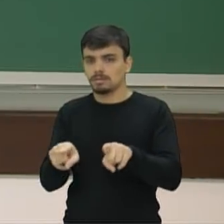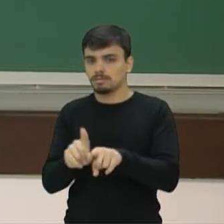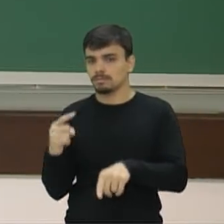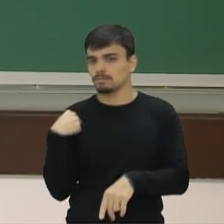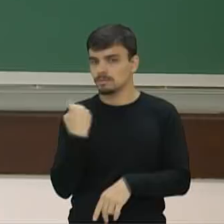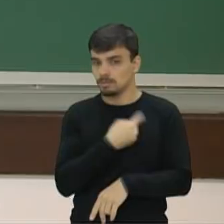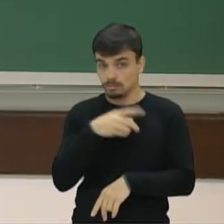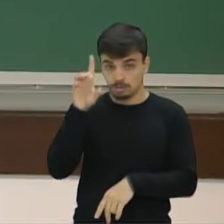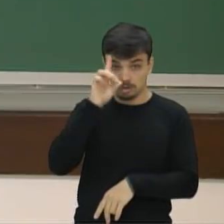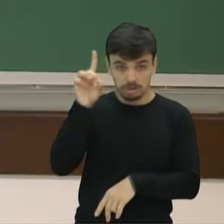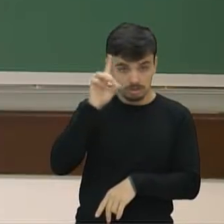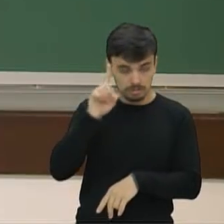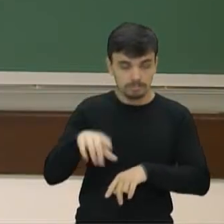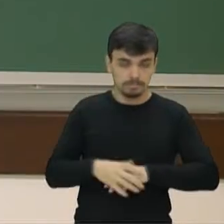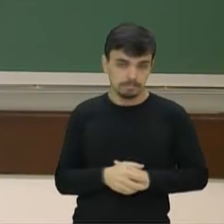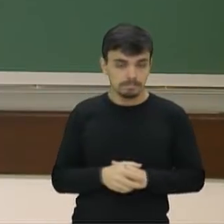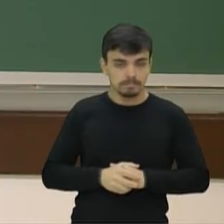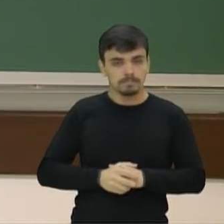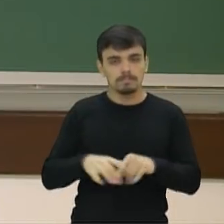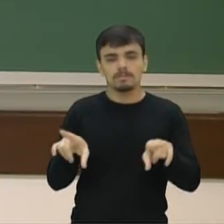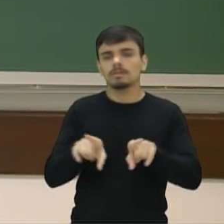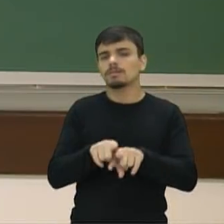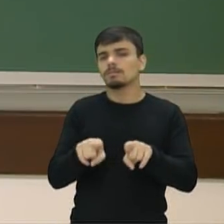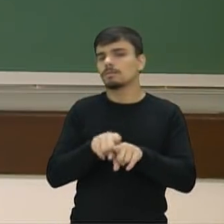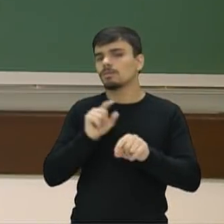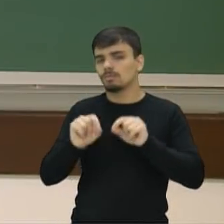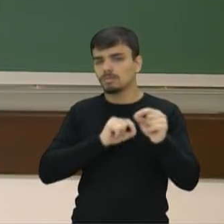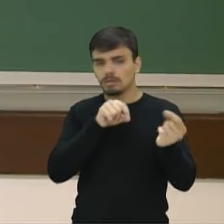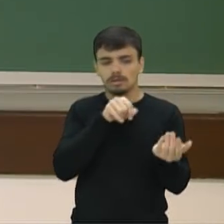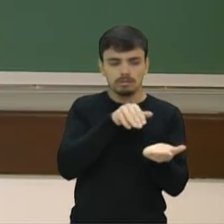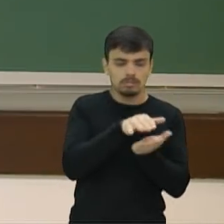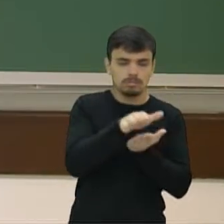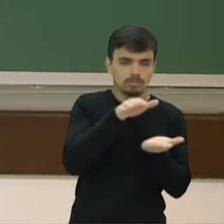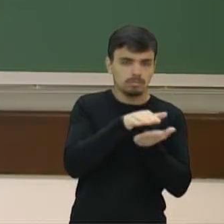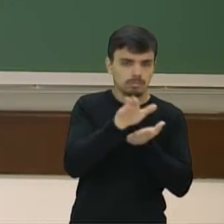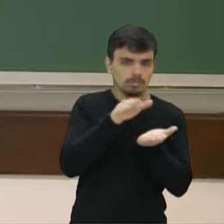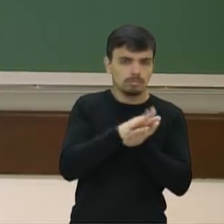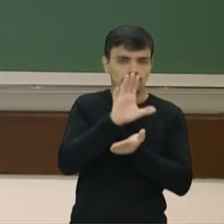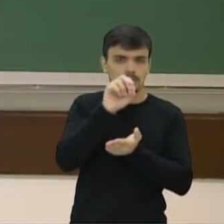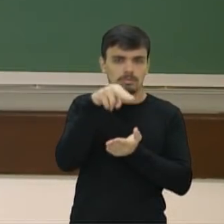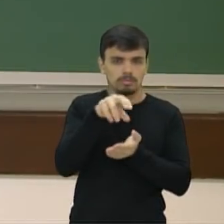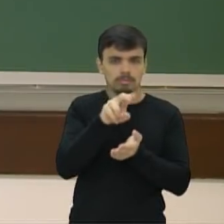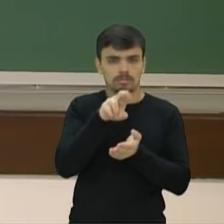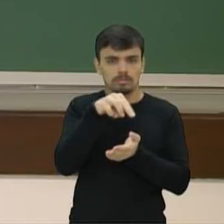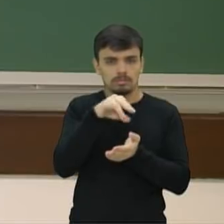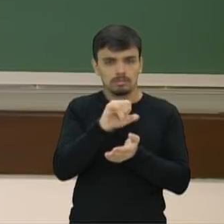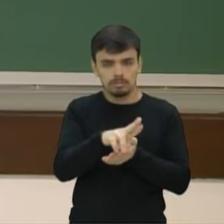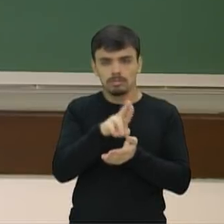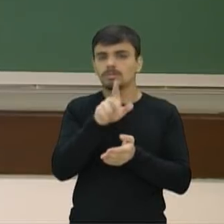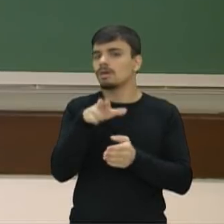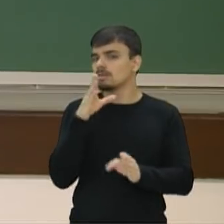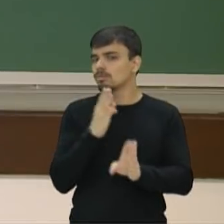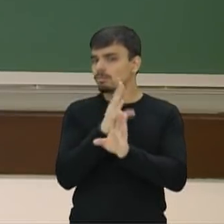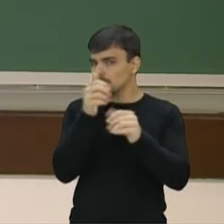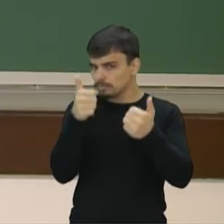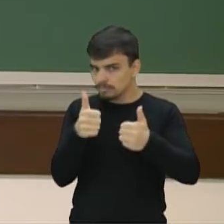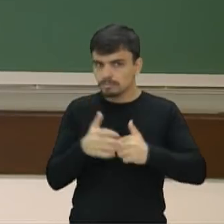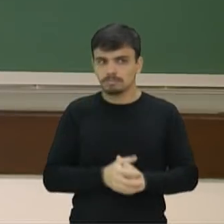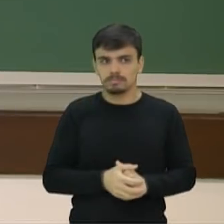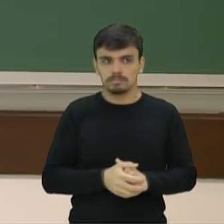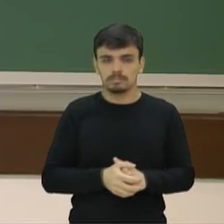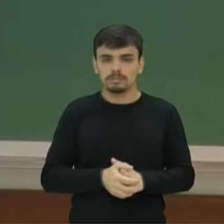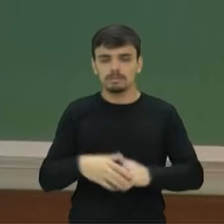nosso cotidiano. Então, o ato de consumir, você já conseguiu descobrir o que é consumir.